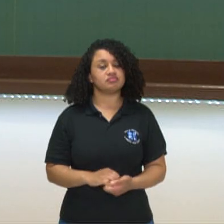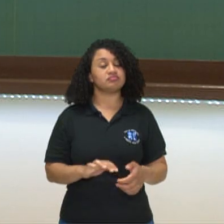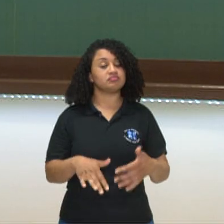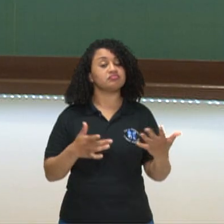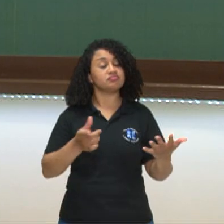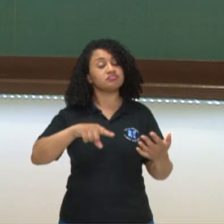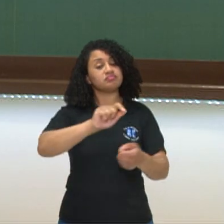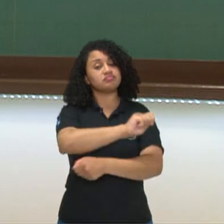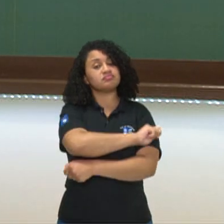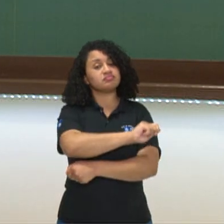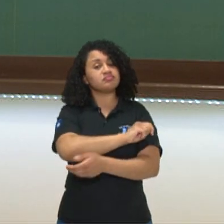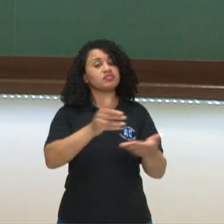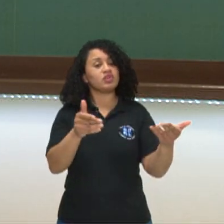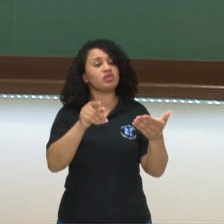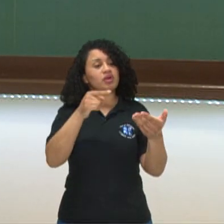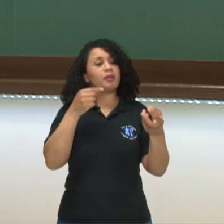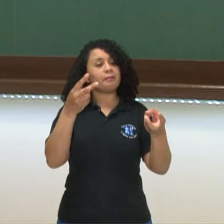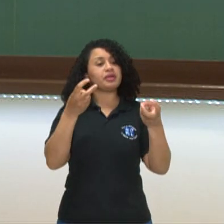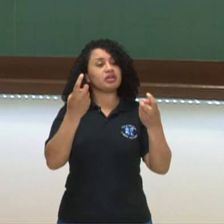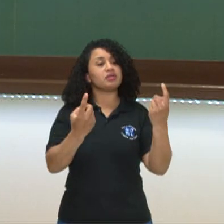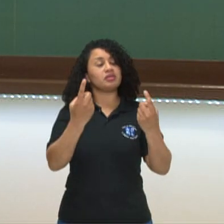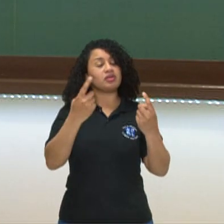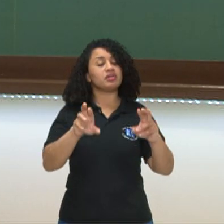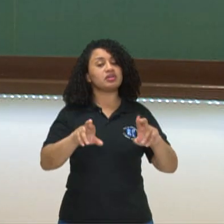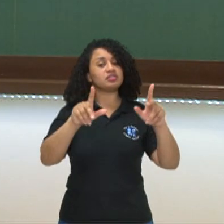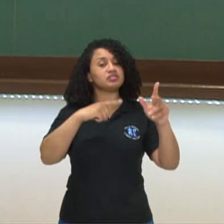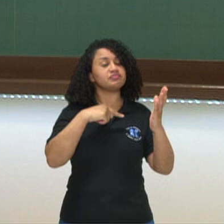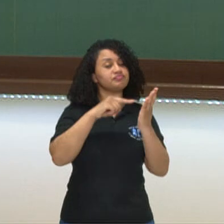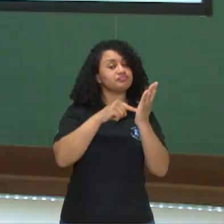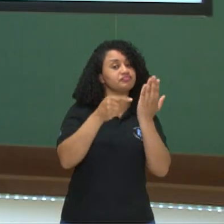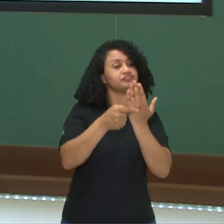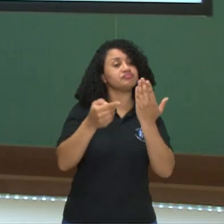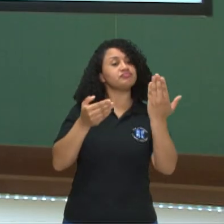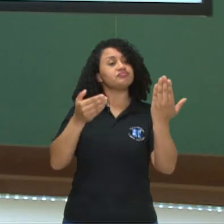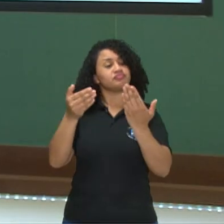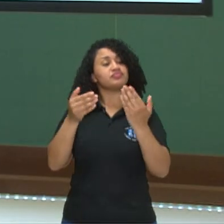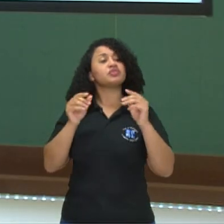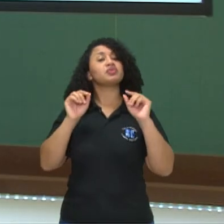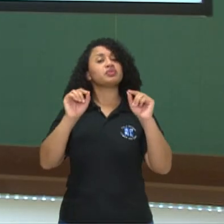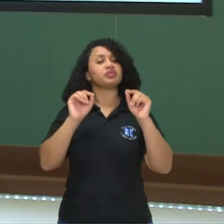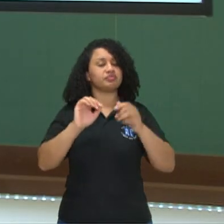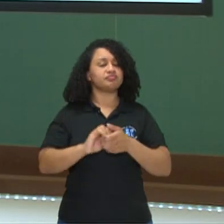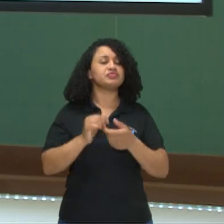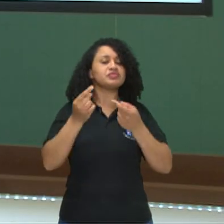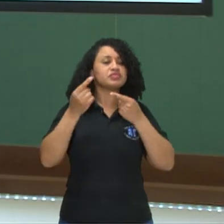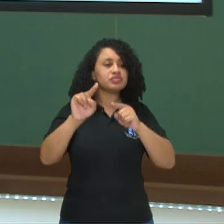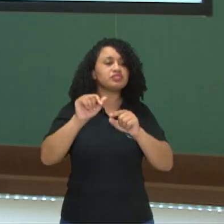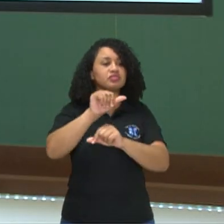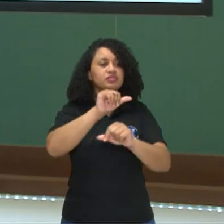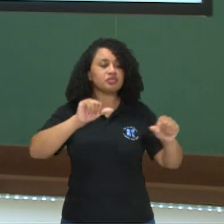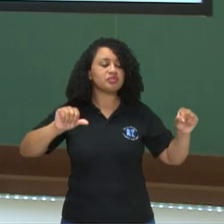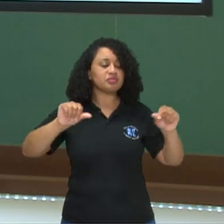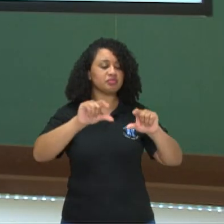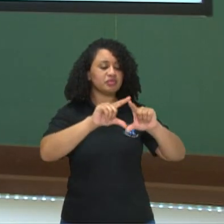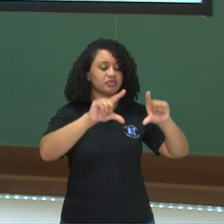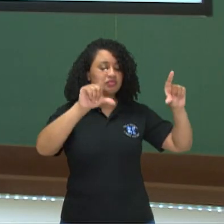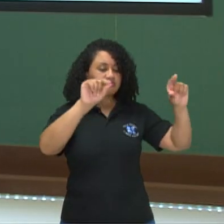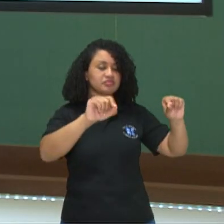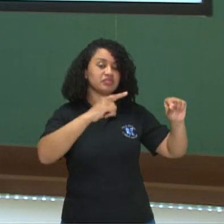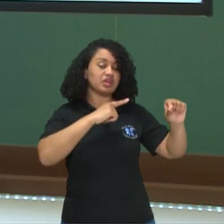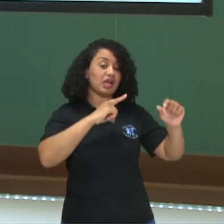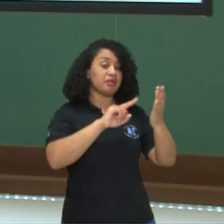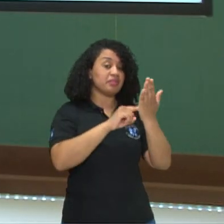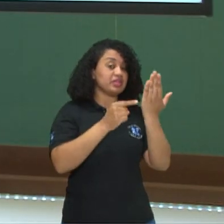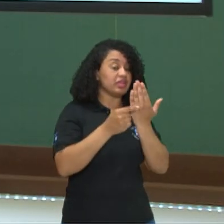Então, estudantes, agora que você percebeu a diferença de metáfora e comparação, o desafio era transformar, né, as metáforas